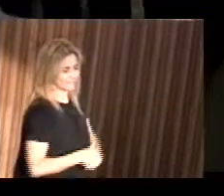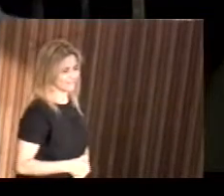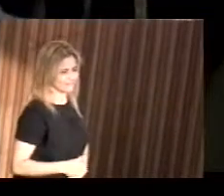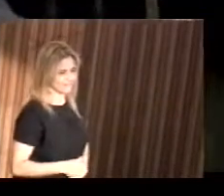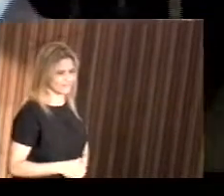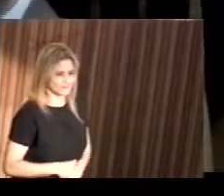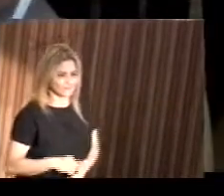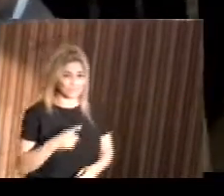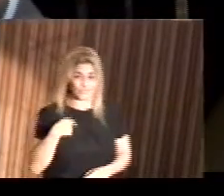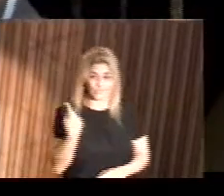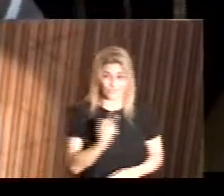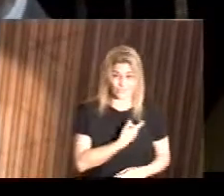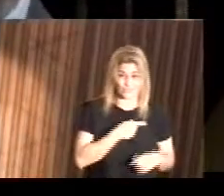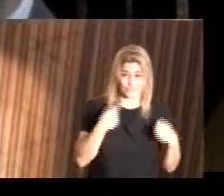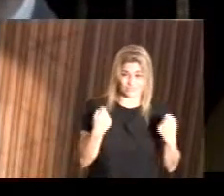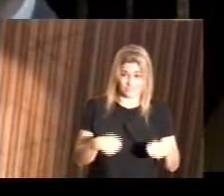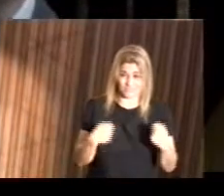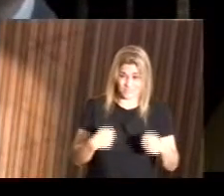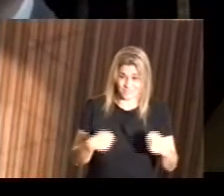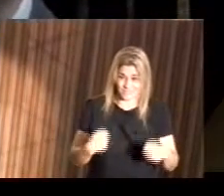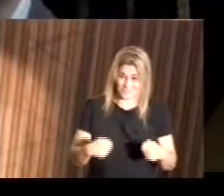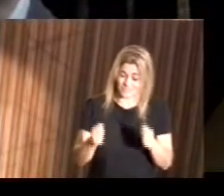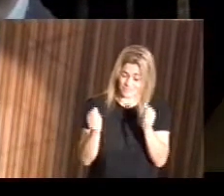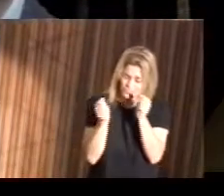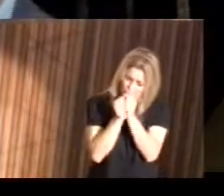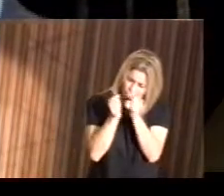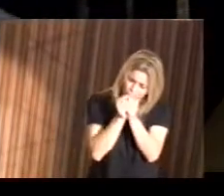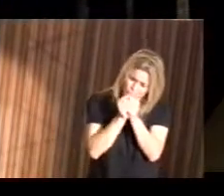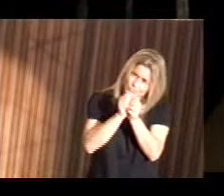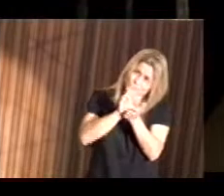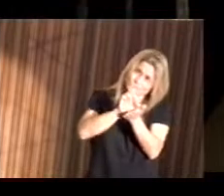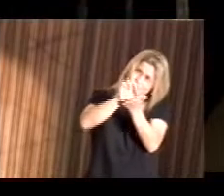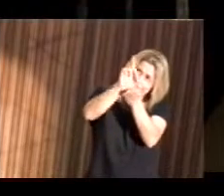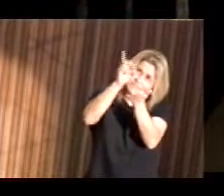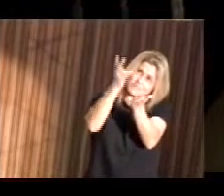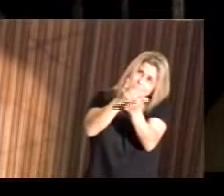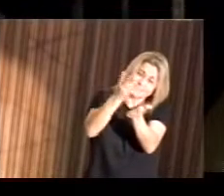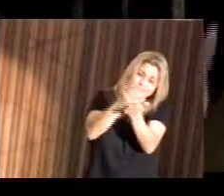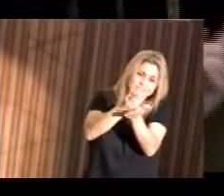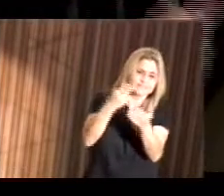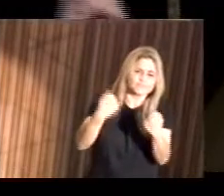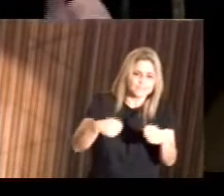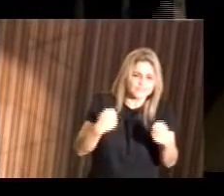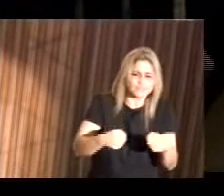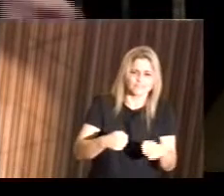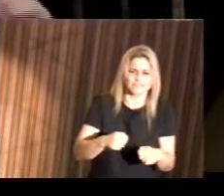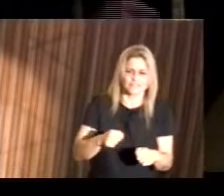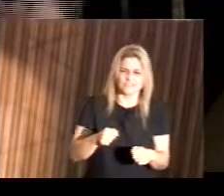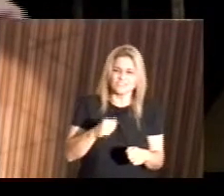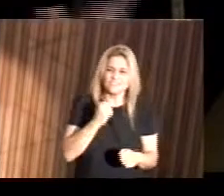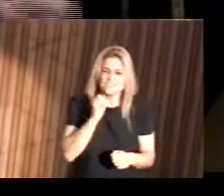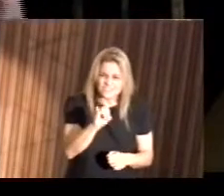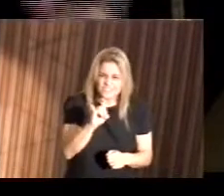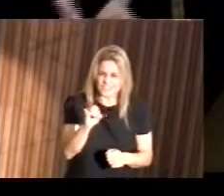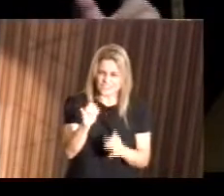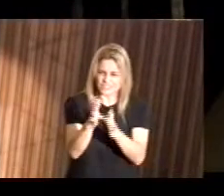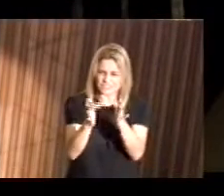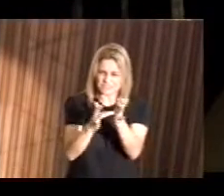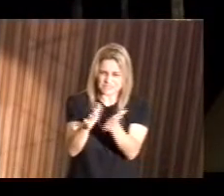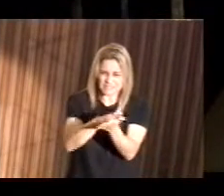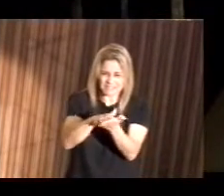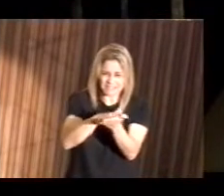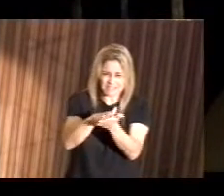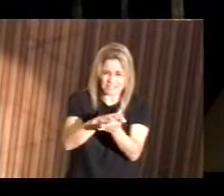nossas confianças caiam por terra, para que a gente possa entender que sem Jesus a gente não é